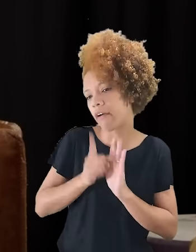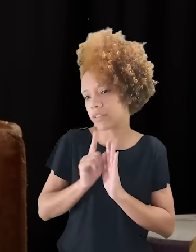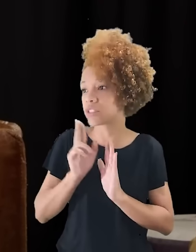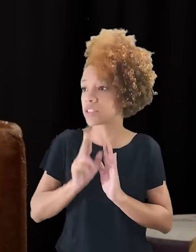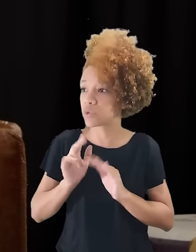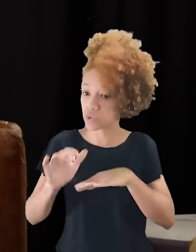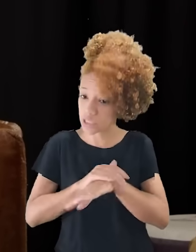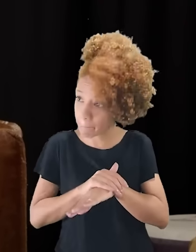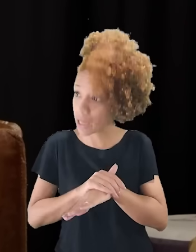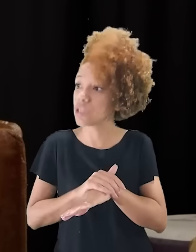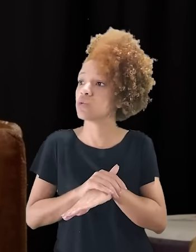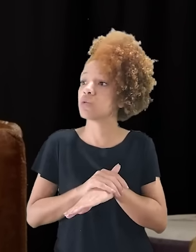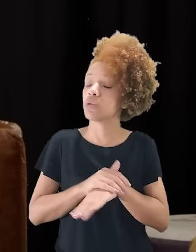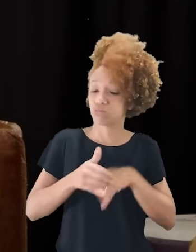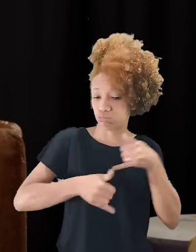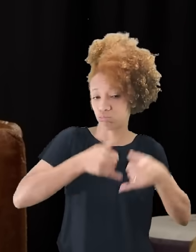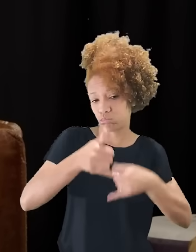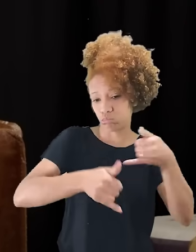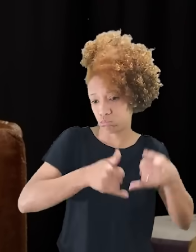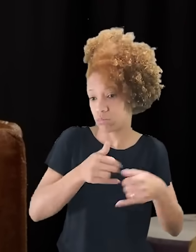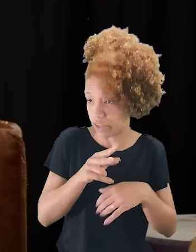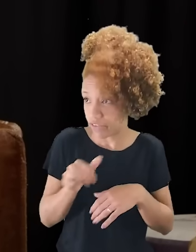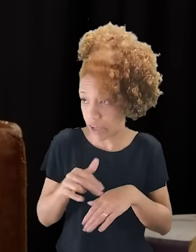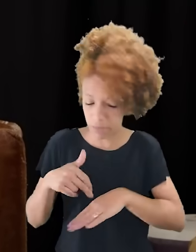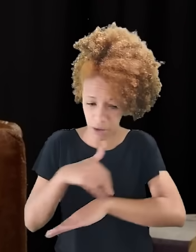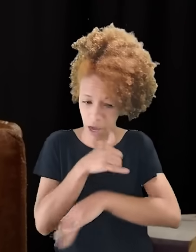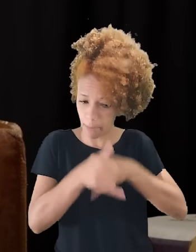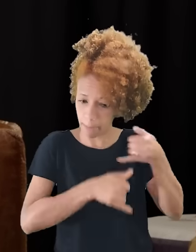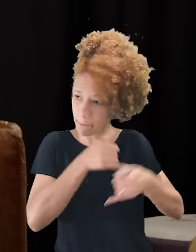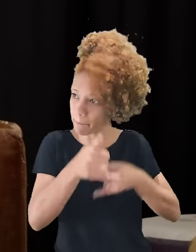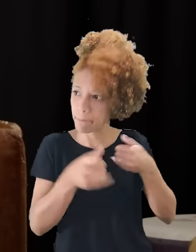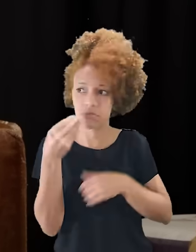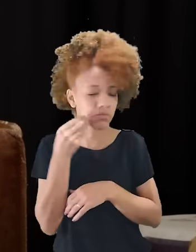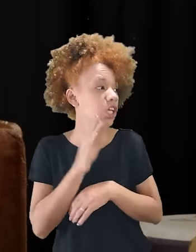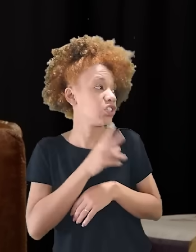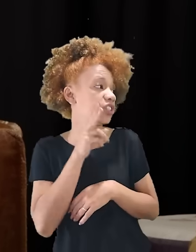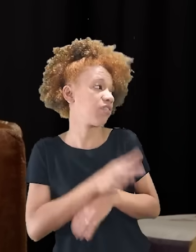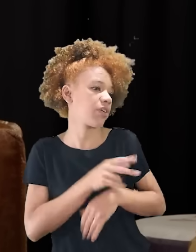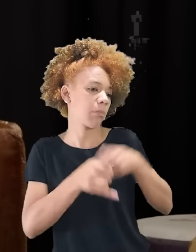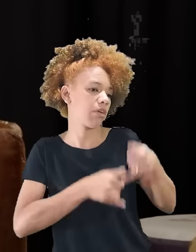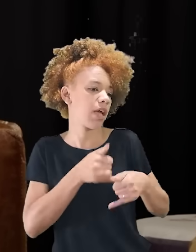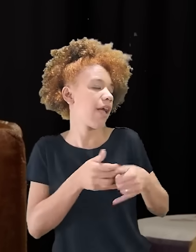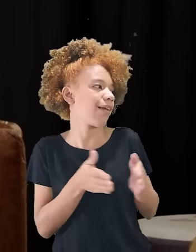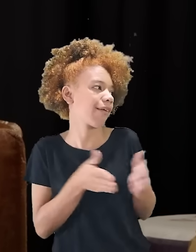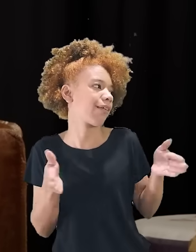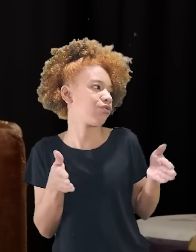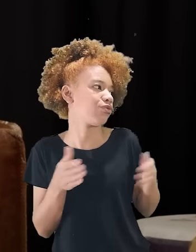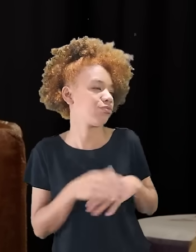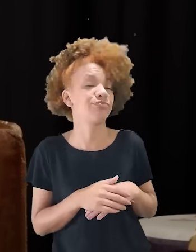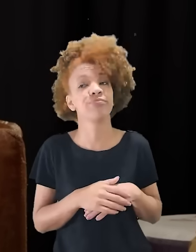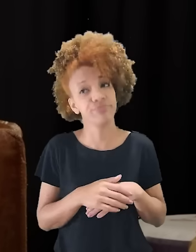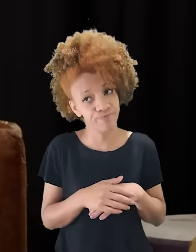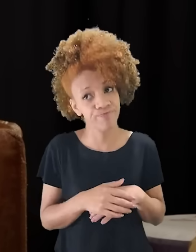desfila usando o sapato do desfile você vai desfila Passarela com o sapato do desfile Eu já vi modelo caindo por causa do sapato era